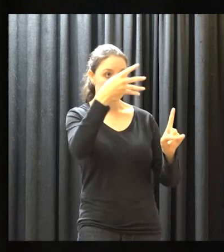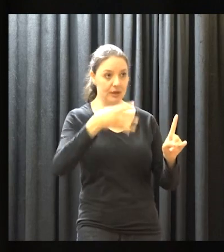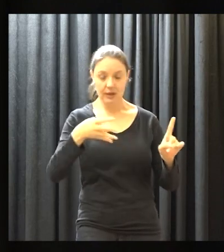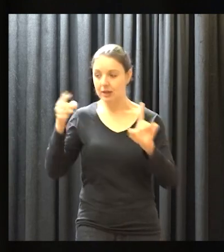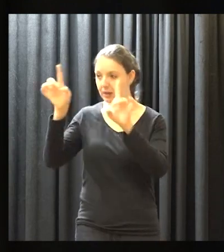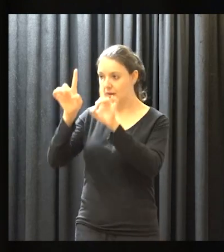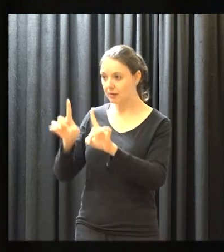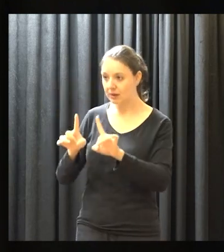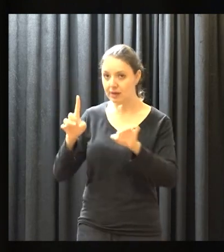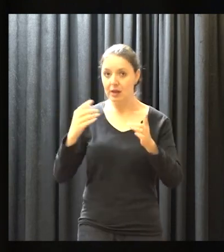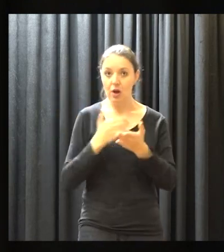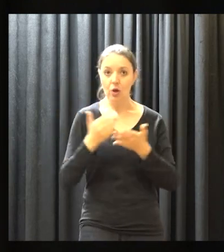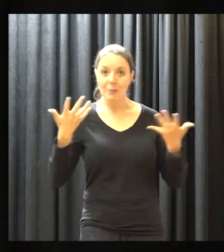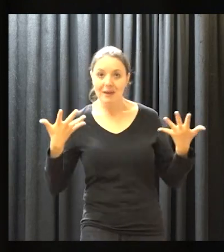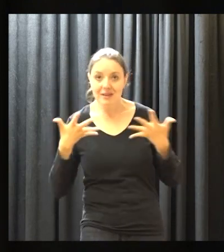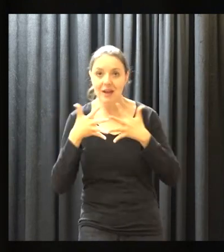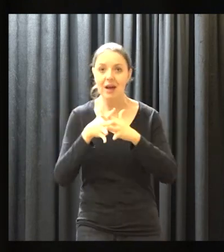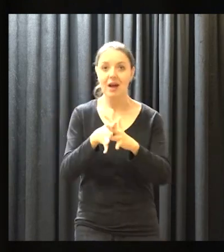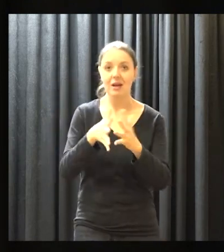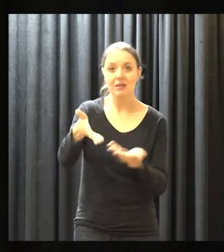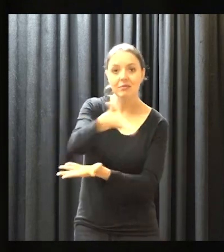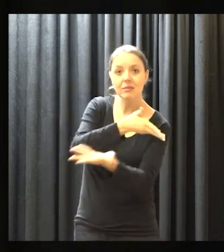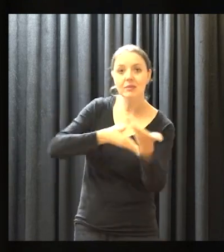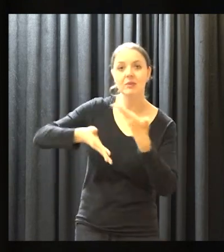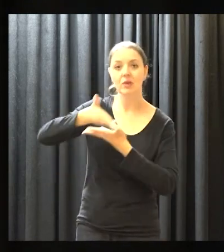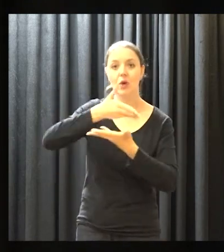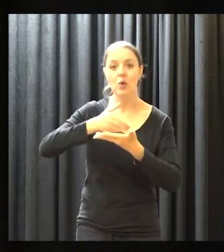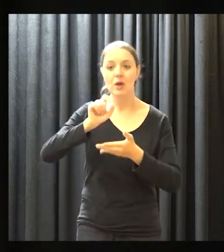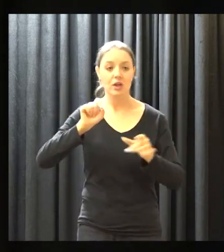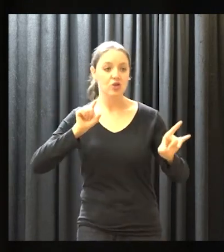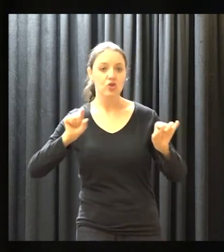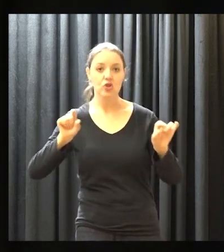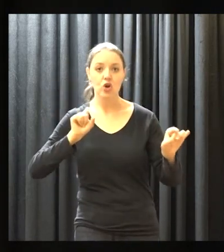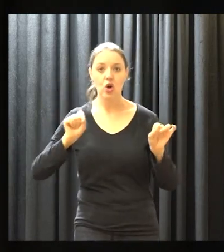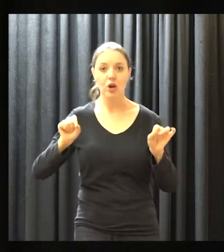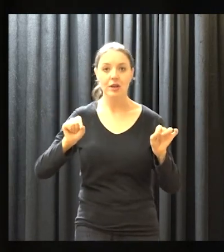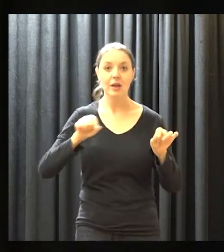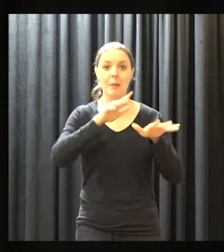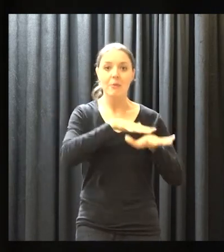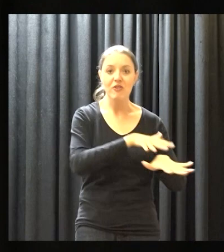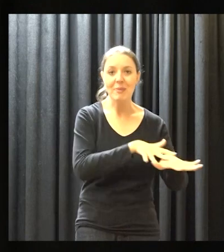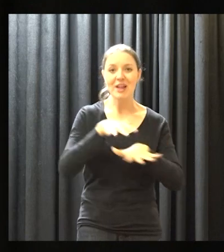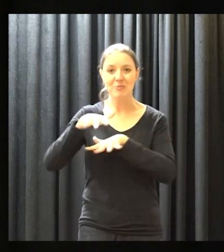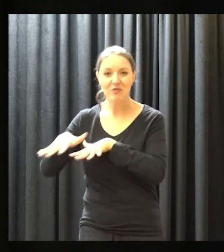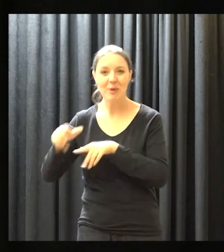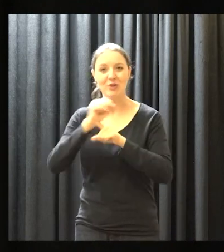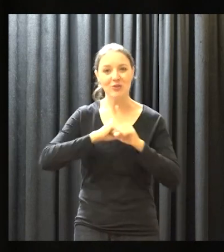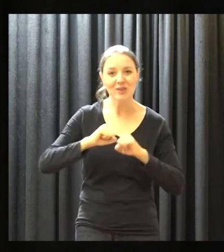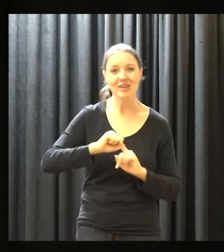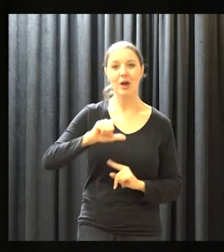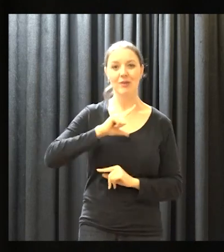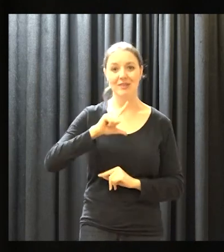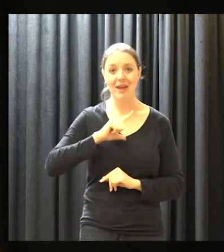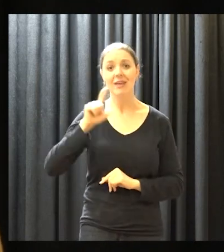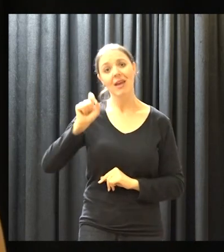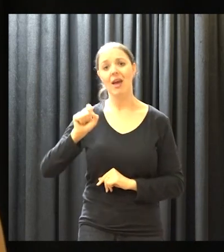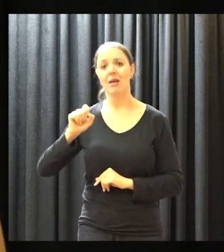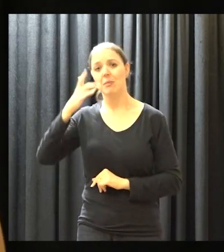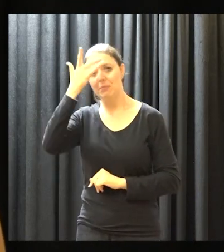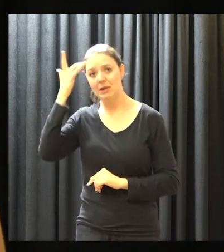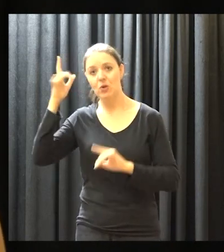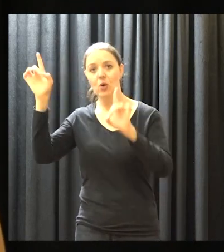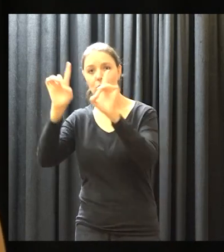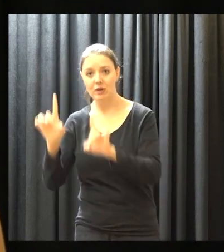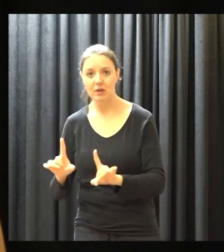as conexões, com as semelhanças que tem os dois movimentos sociais, que é pessoas com deficiência